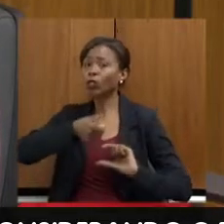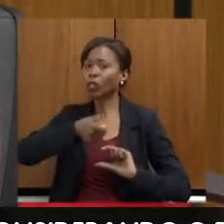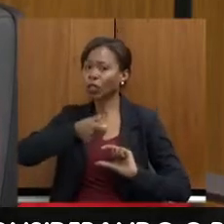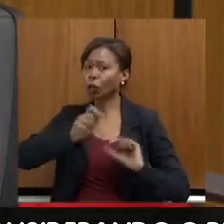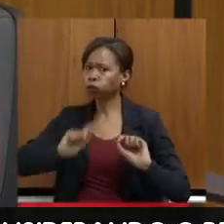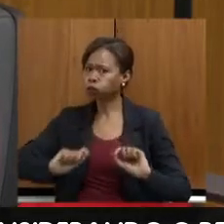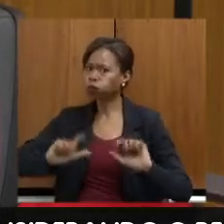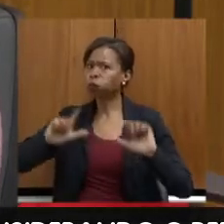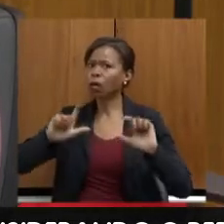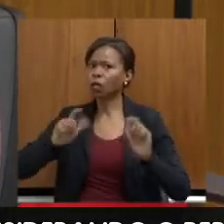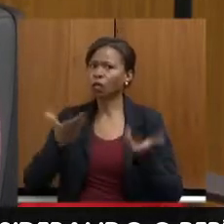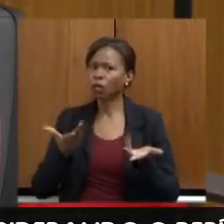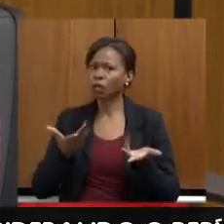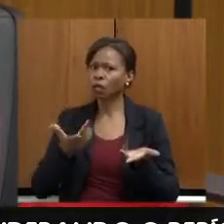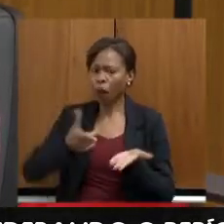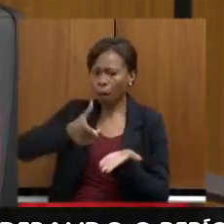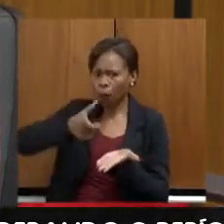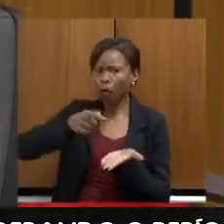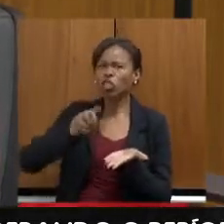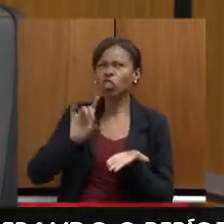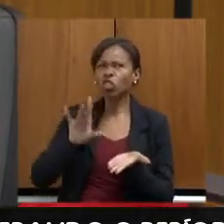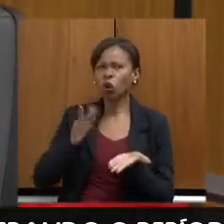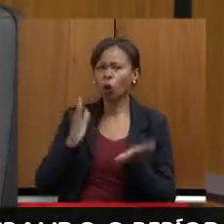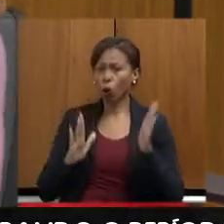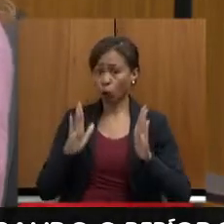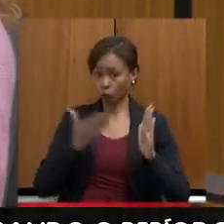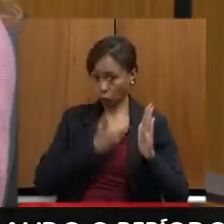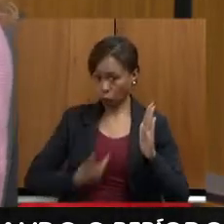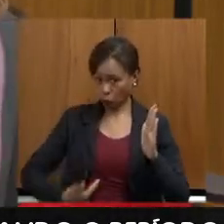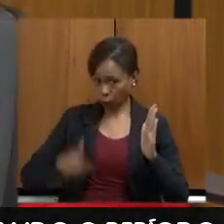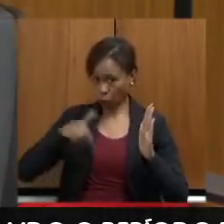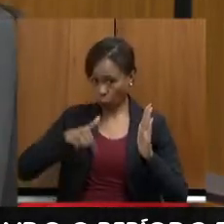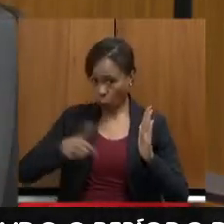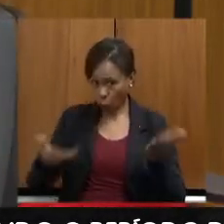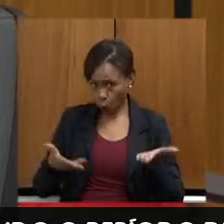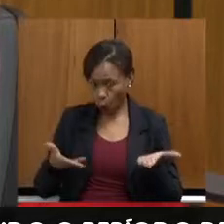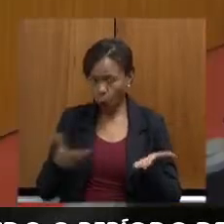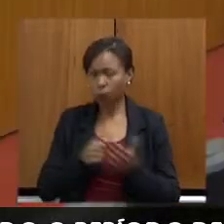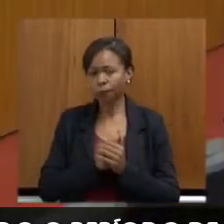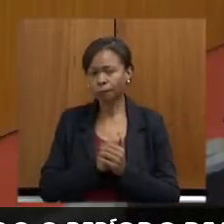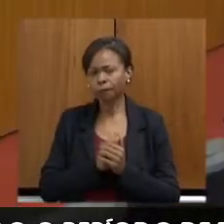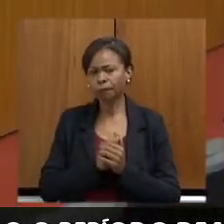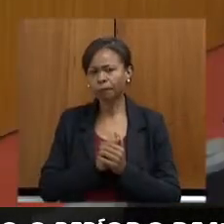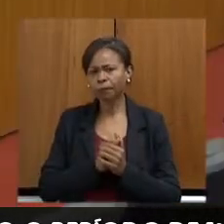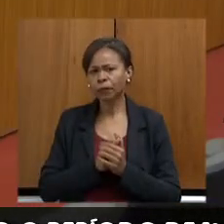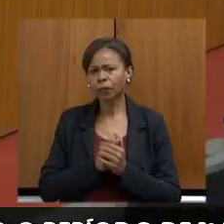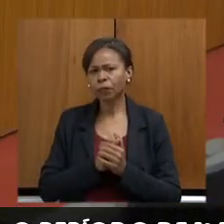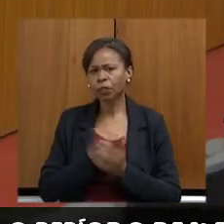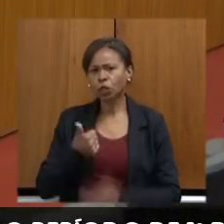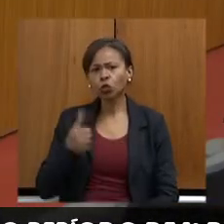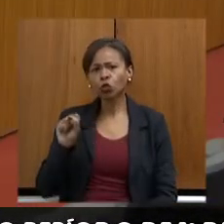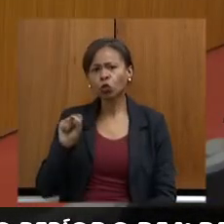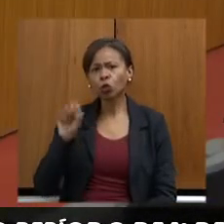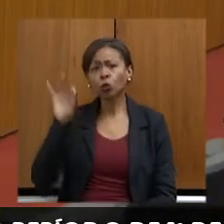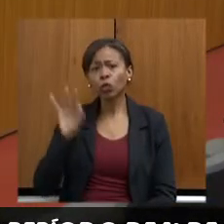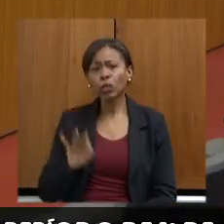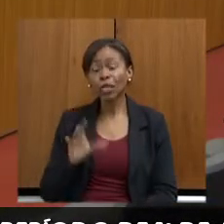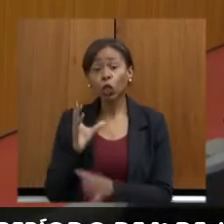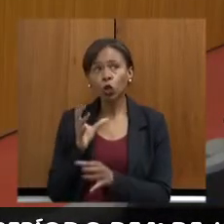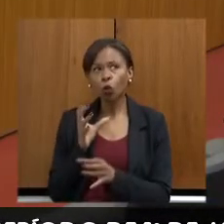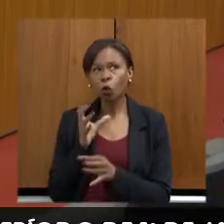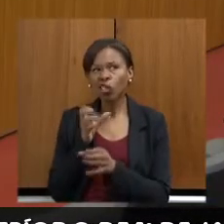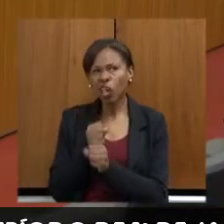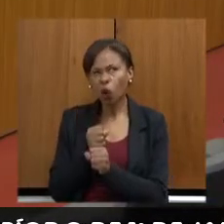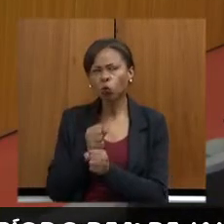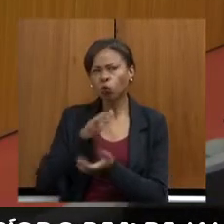aumentou eu peguei só o governo atual mas de dizer dezoito por cento do total das despesas